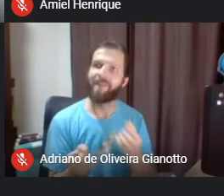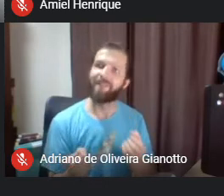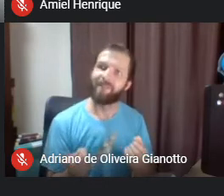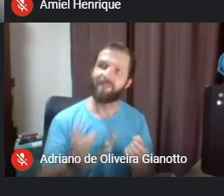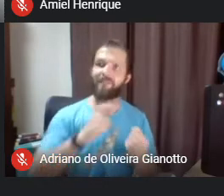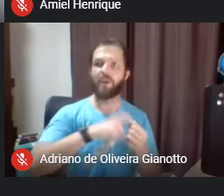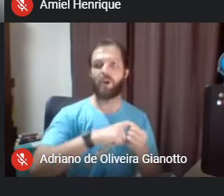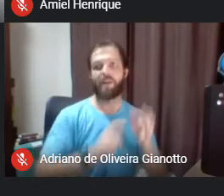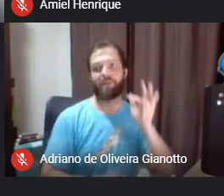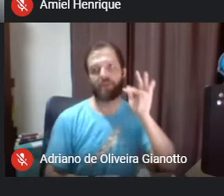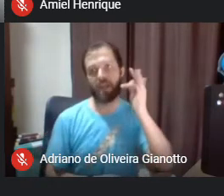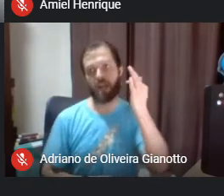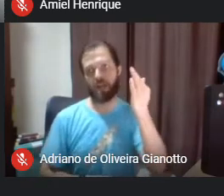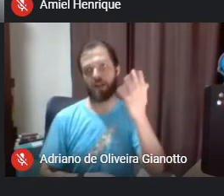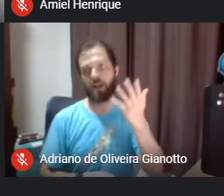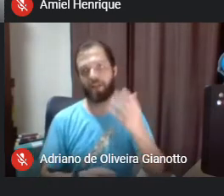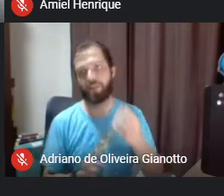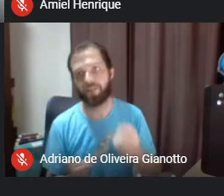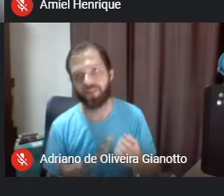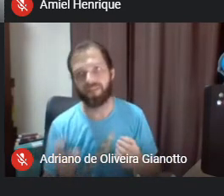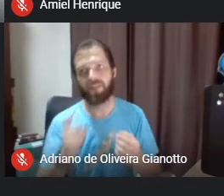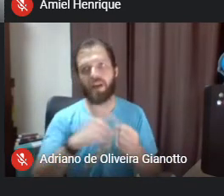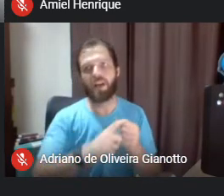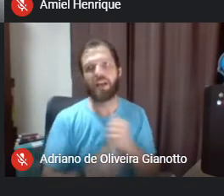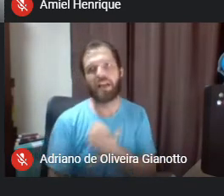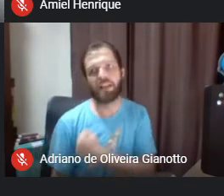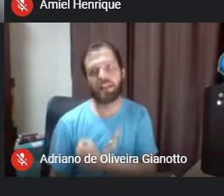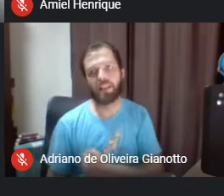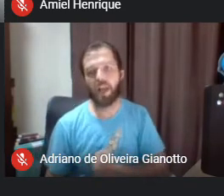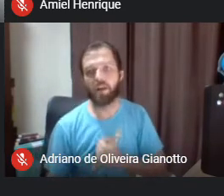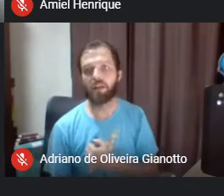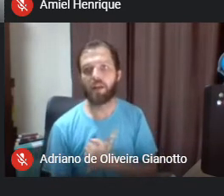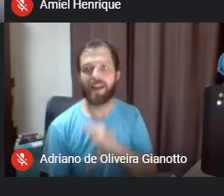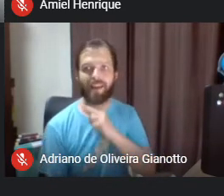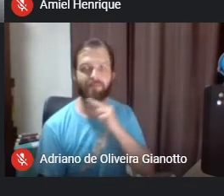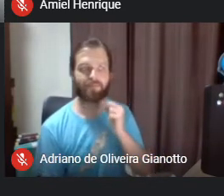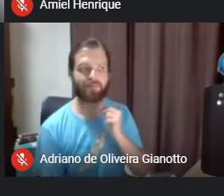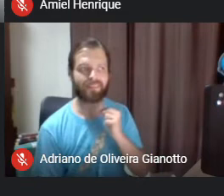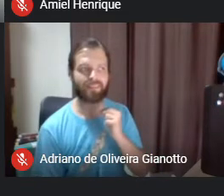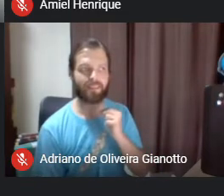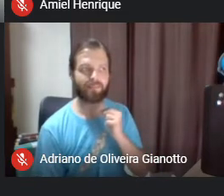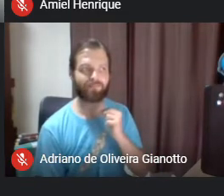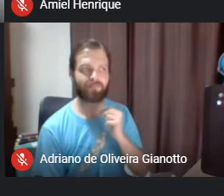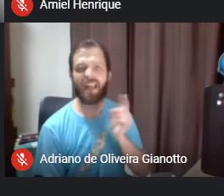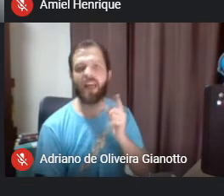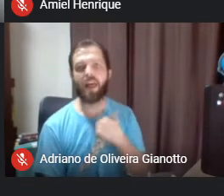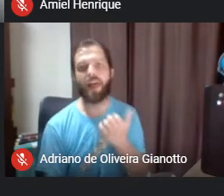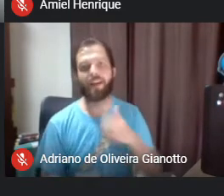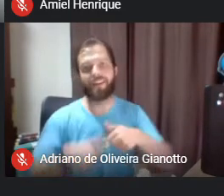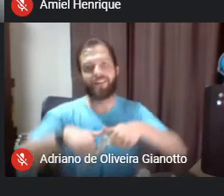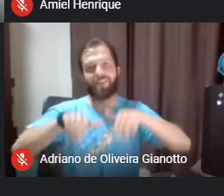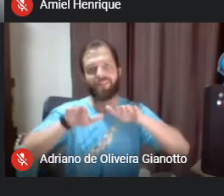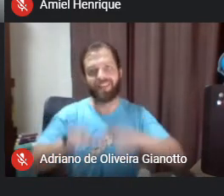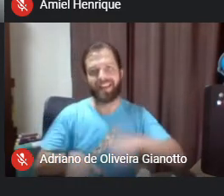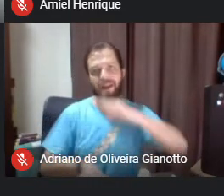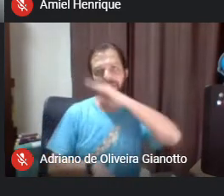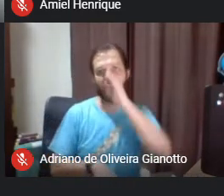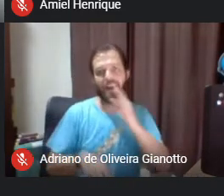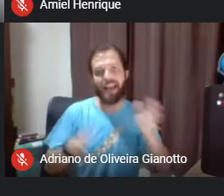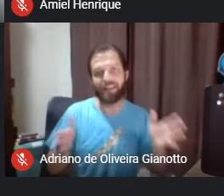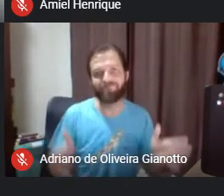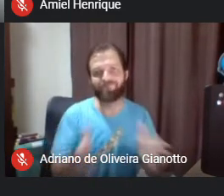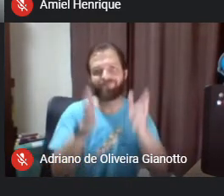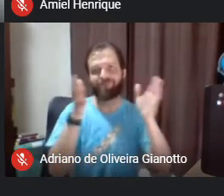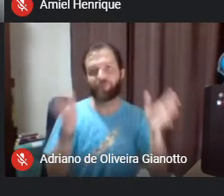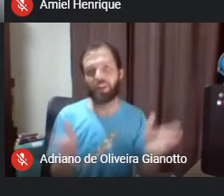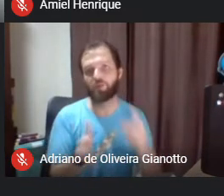Então, a família da esposa queria que ela voltasse para a França, porque estavam com saudade dela. E o E não. Falou,